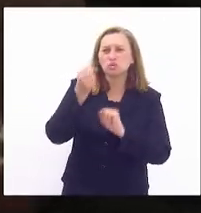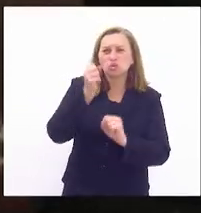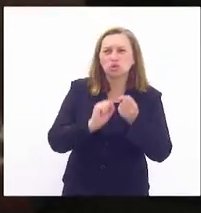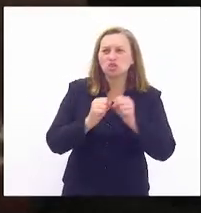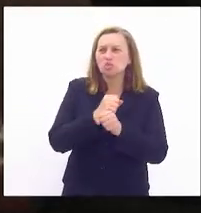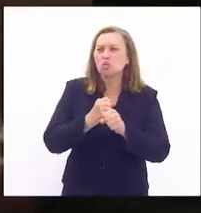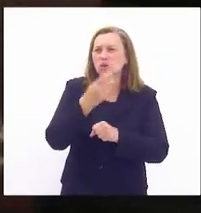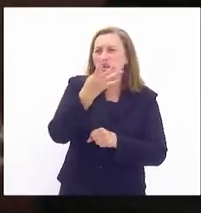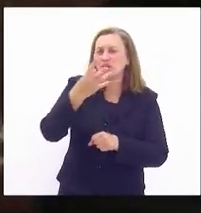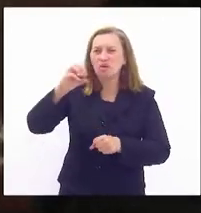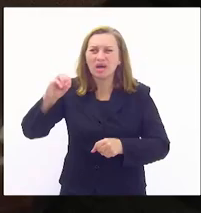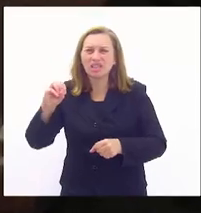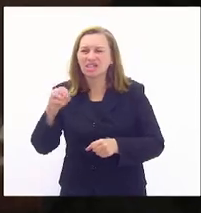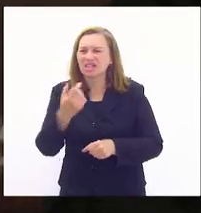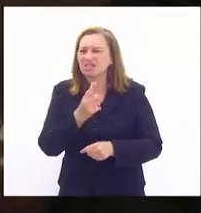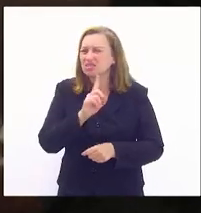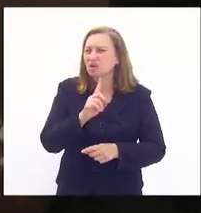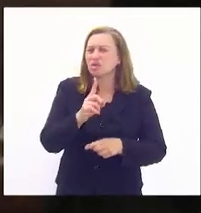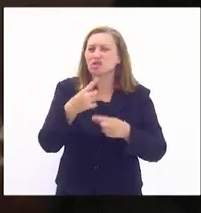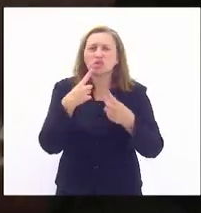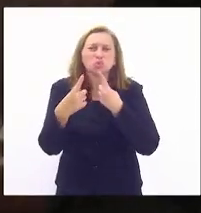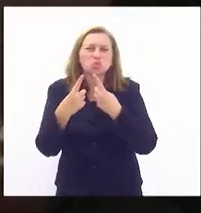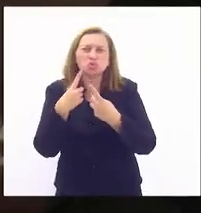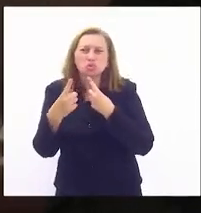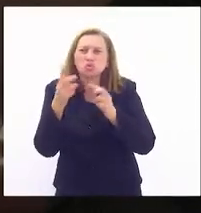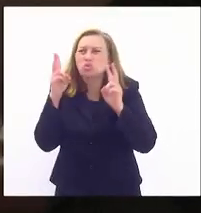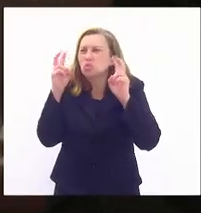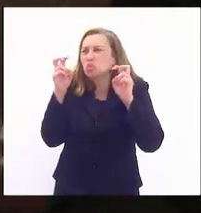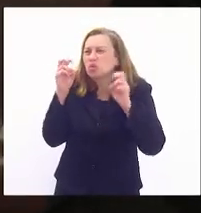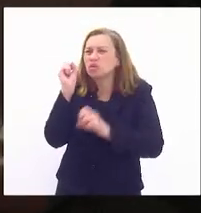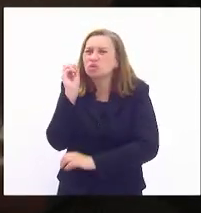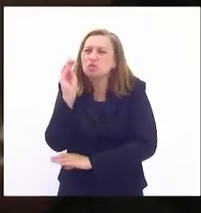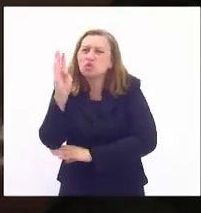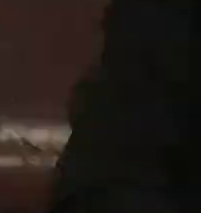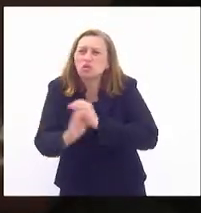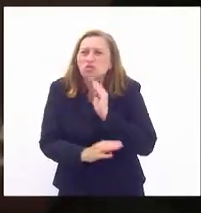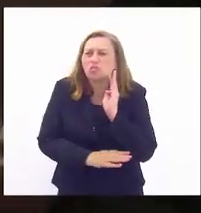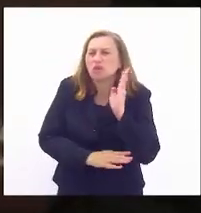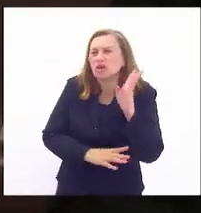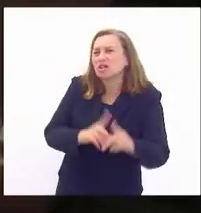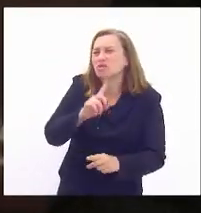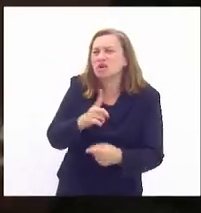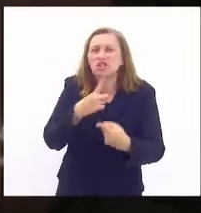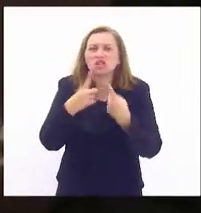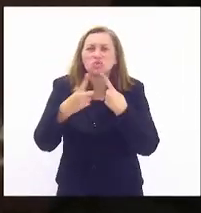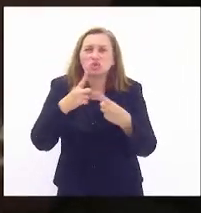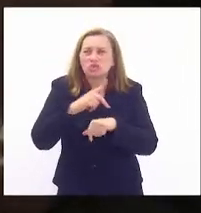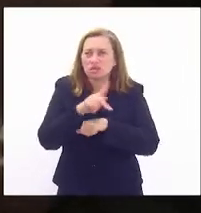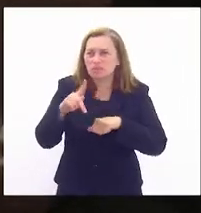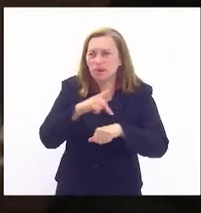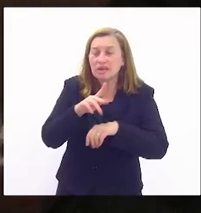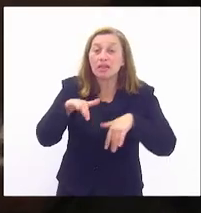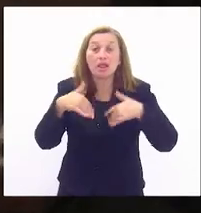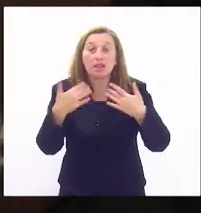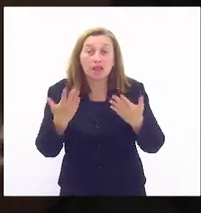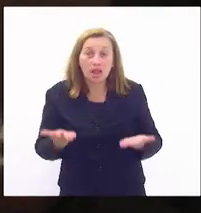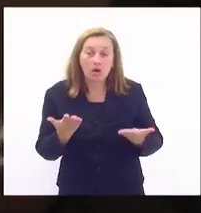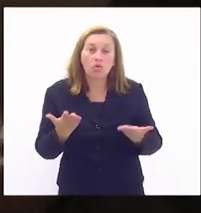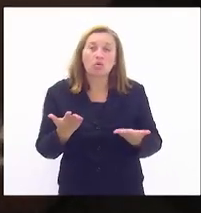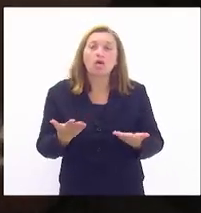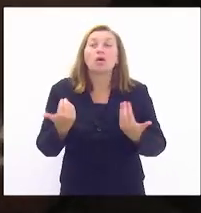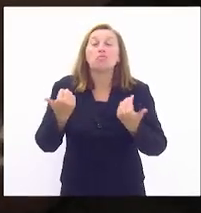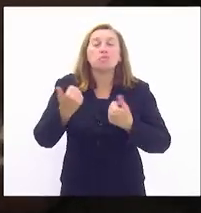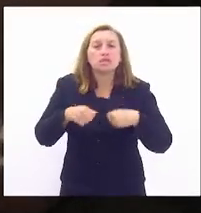se discutia isso, quando o assunto meio ambiente ele não era discutido nesse país. Então, a gente